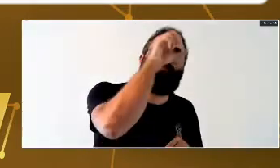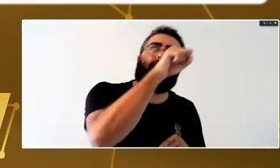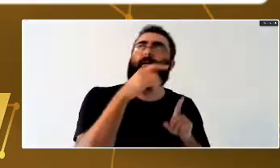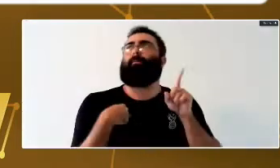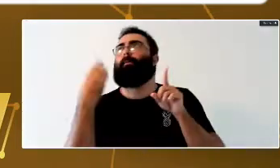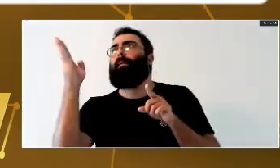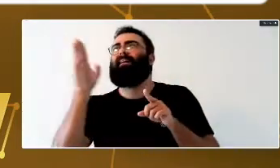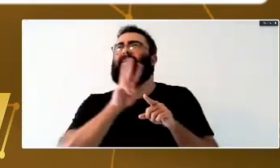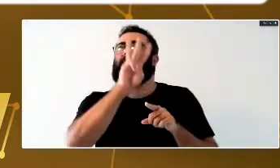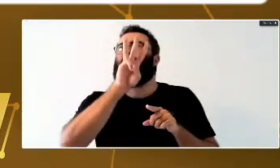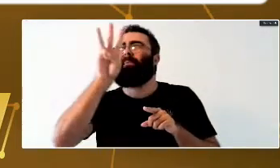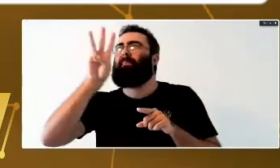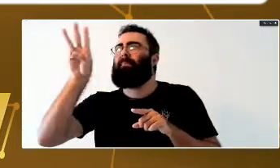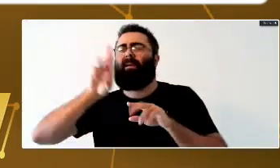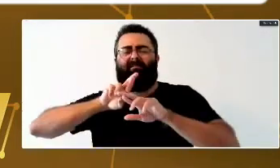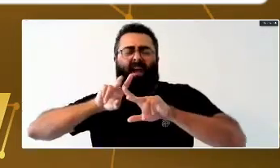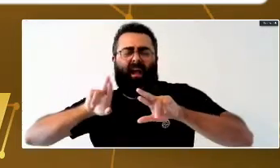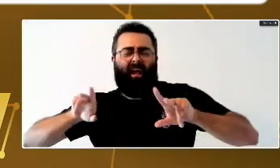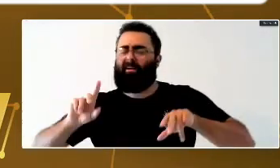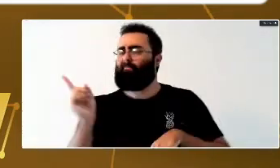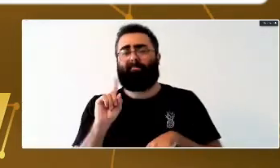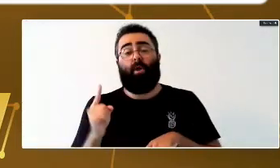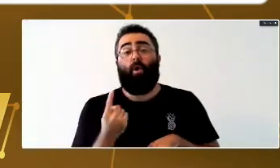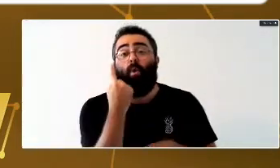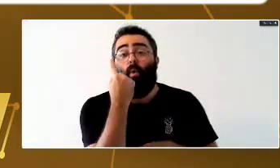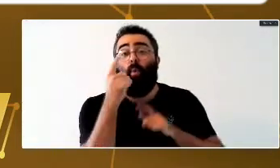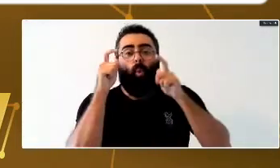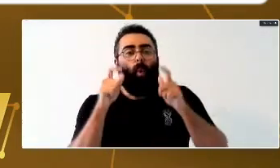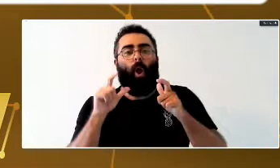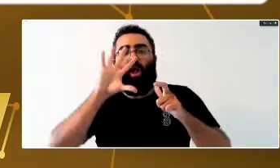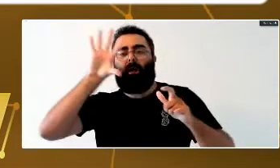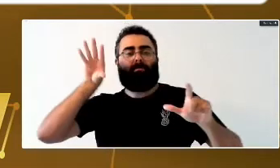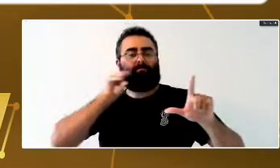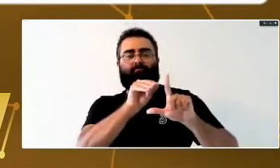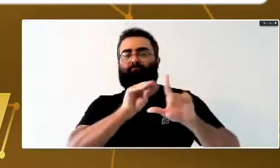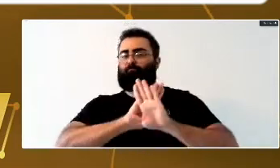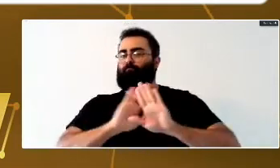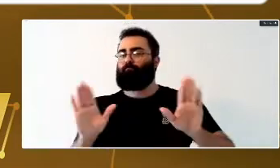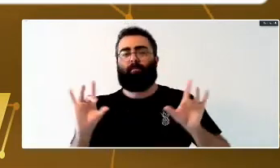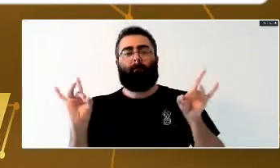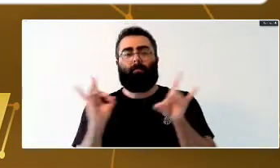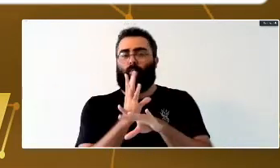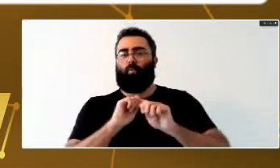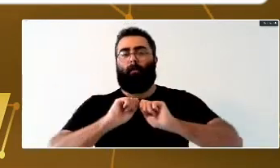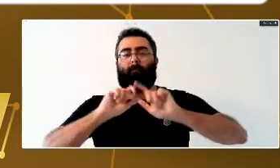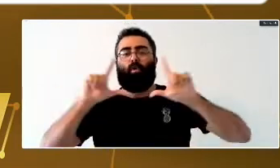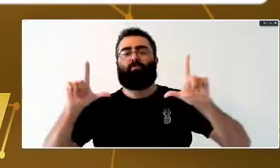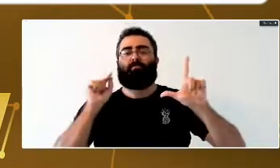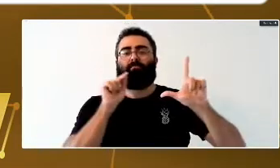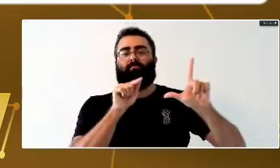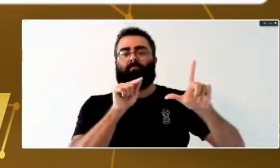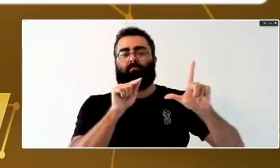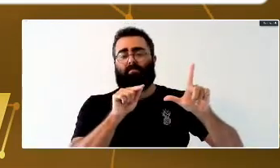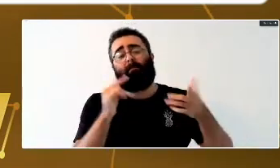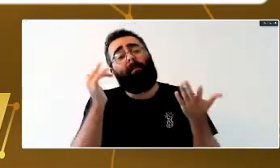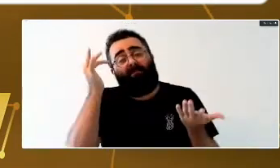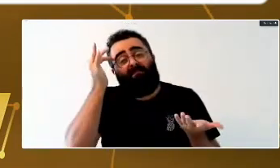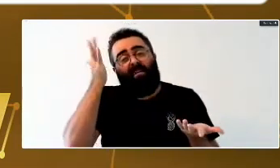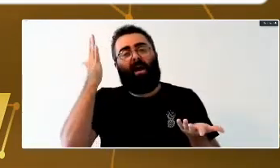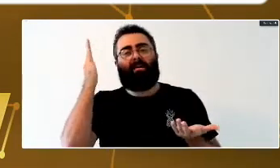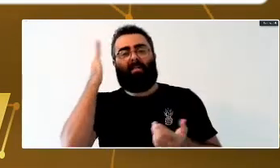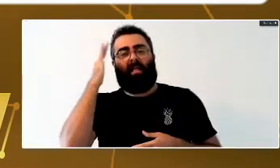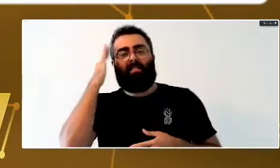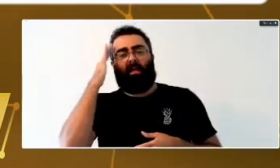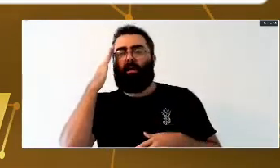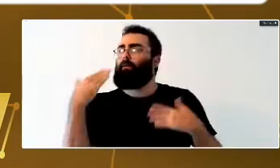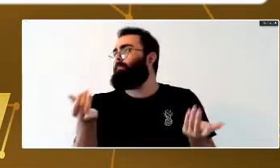traduzindo relatórios textuais ou planilhas em informações que possam ser facilmente compreendidas por um gestor